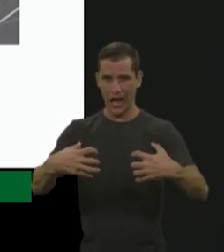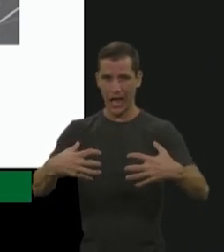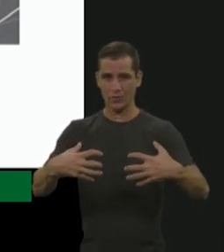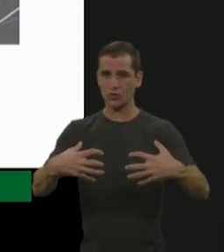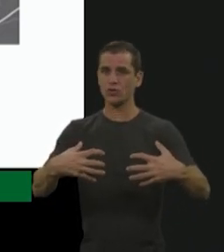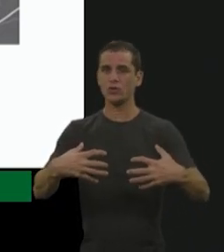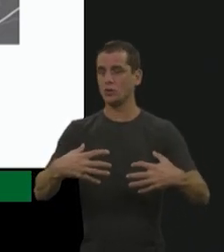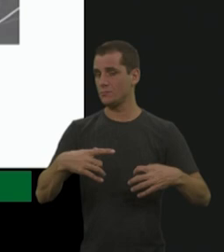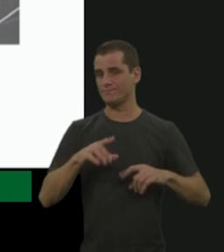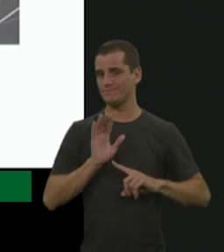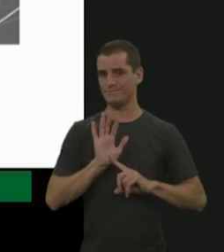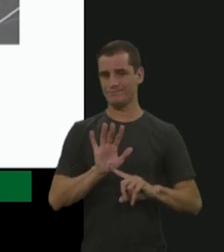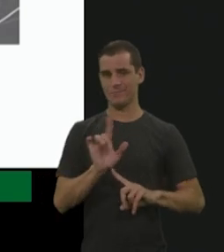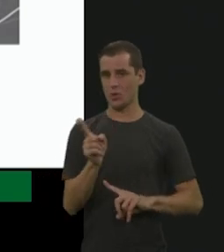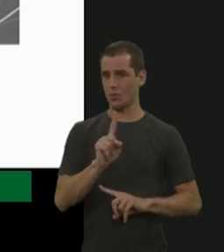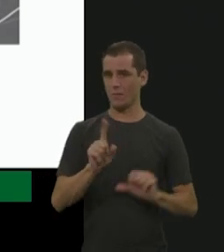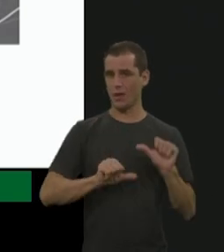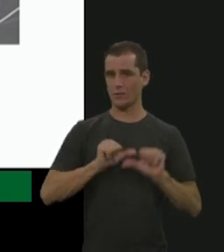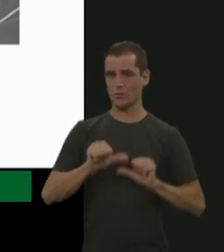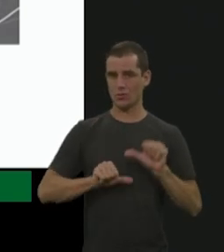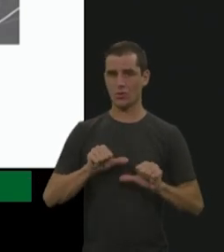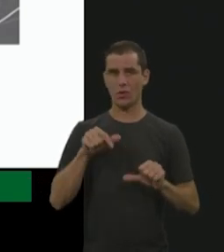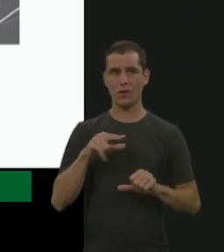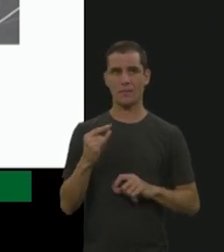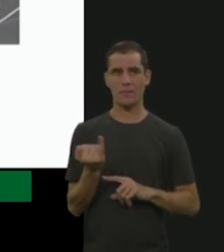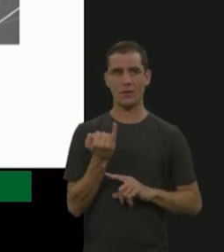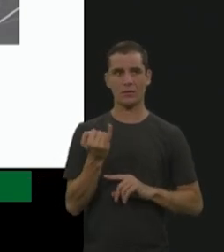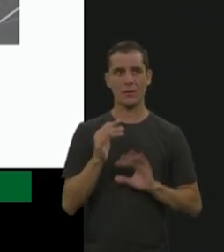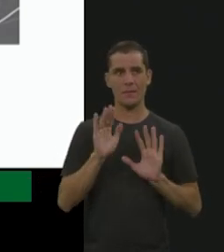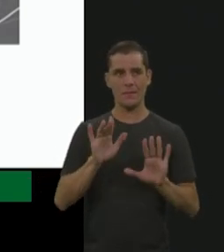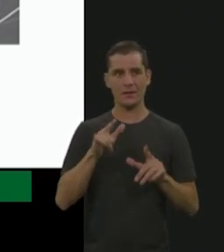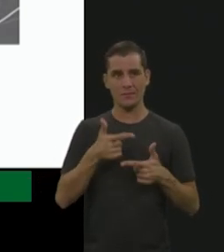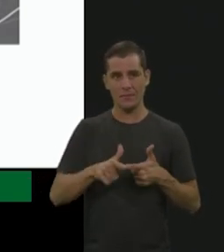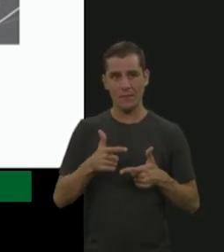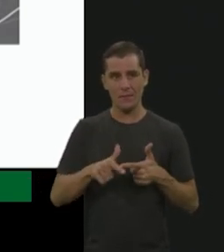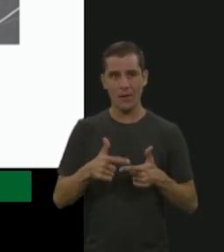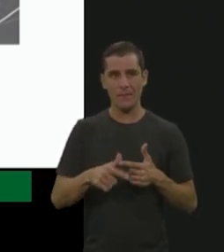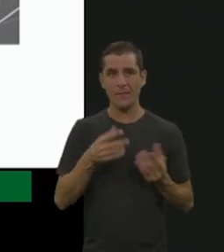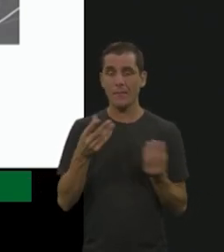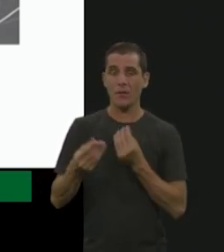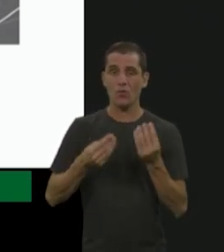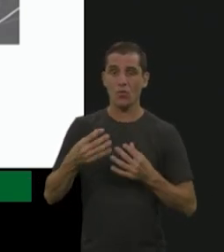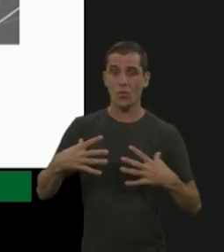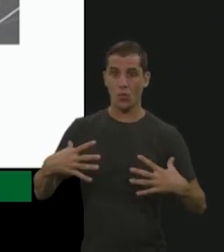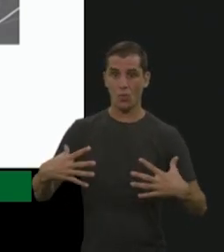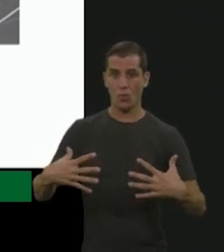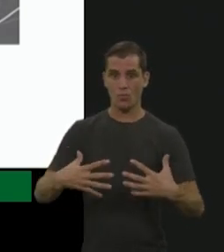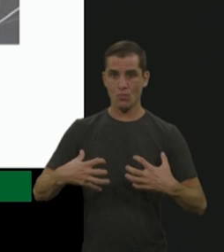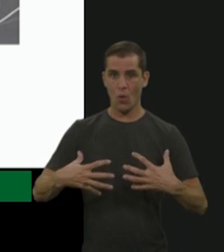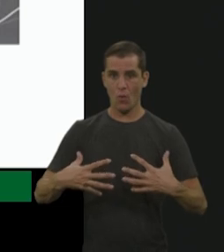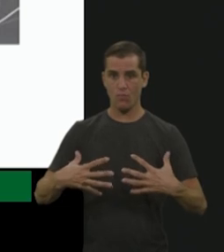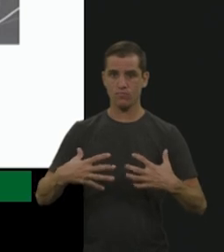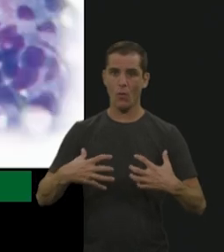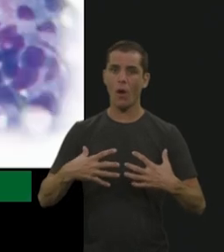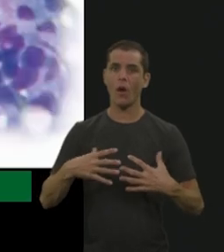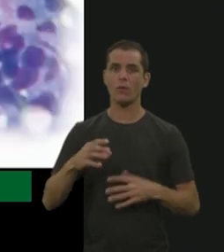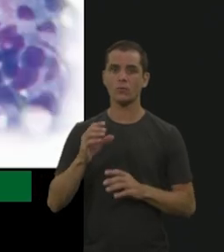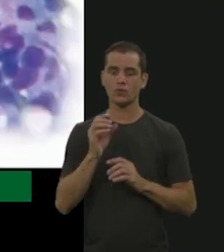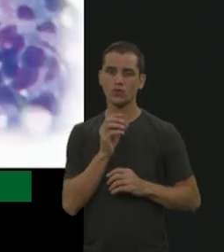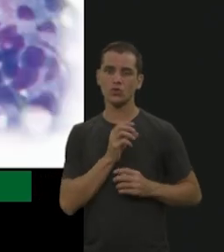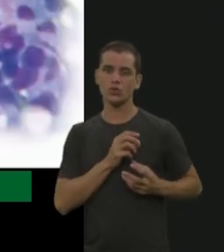tão importante. Às vezes, tem alguns achados que vem, sim, né? Mas a tomografia mostra uma alteração bem importante, tá? Pode